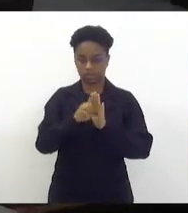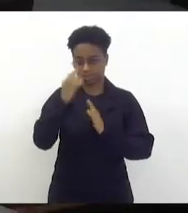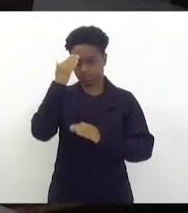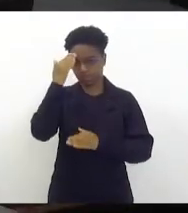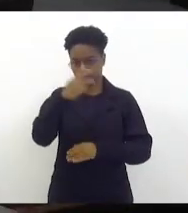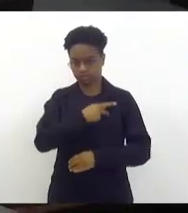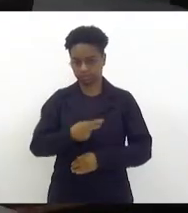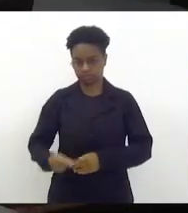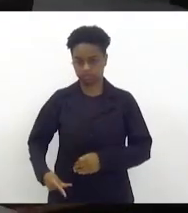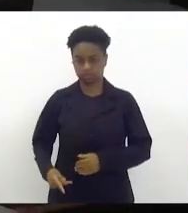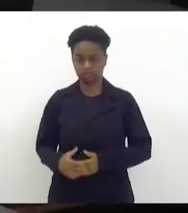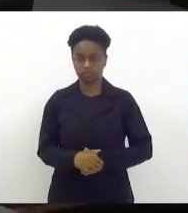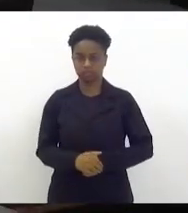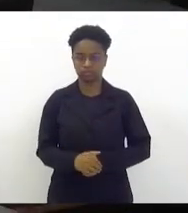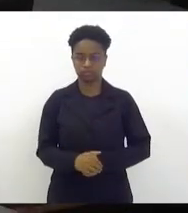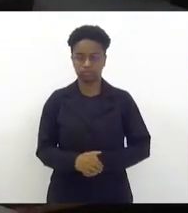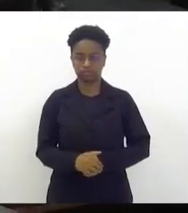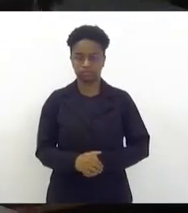presidente.